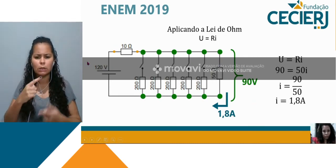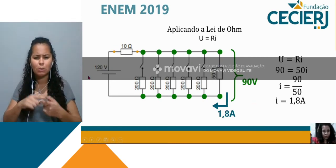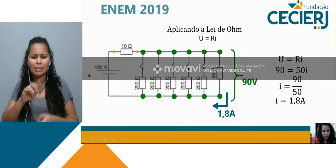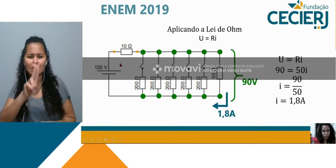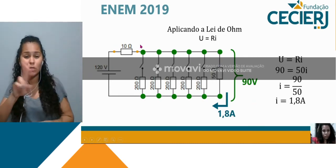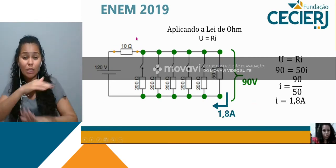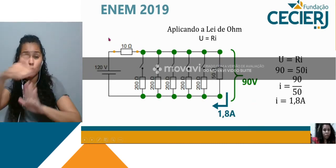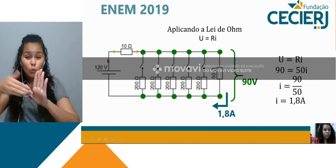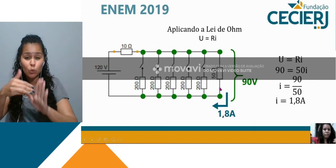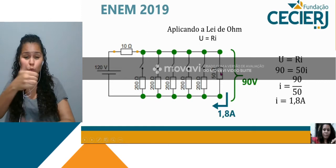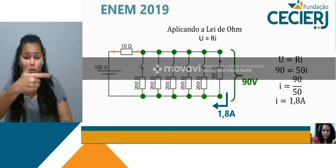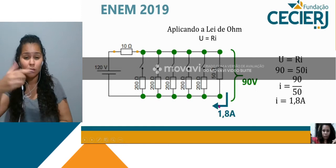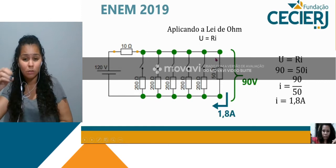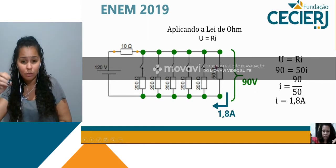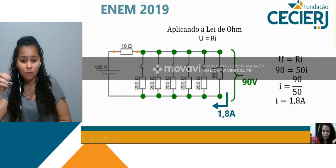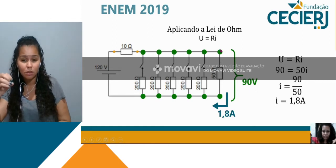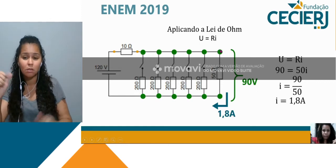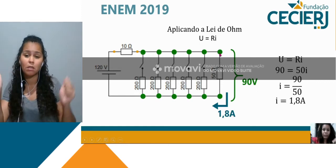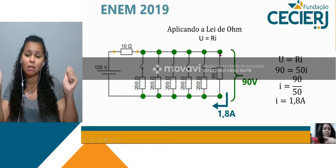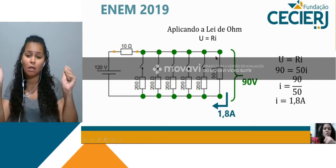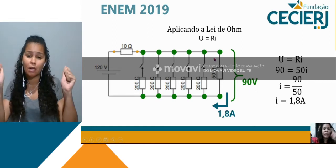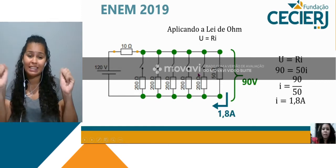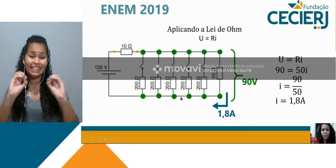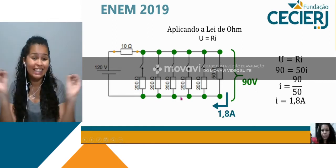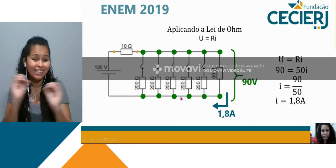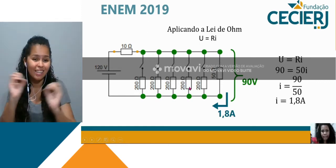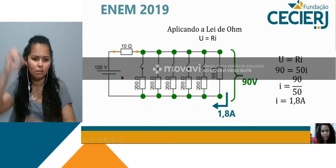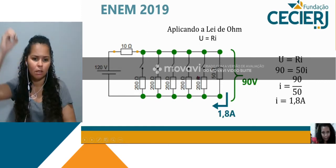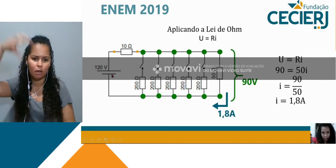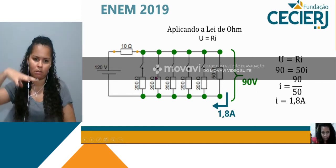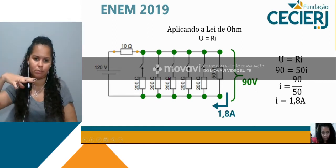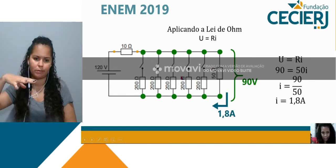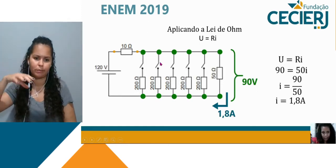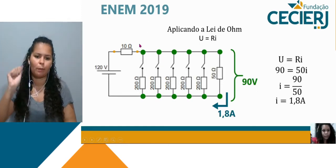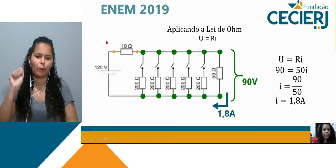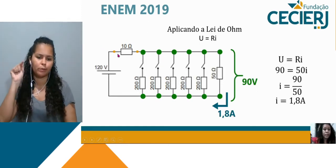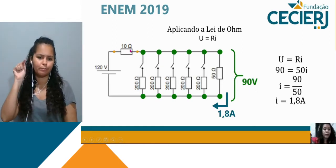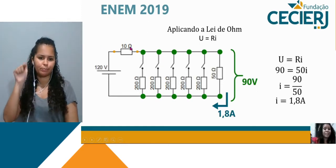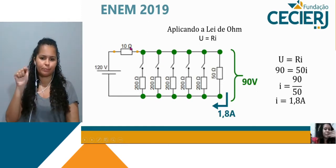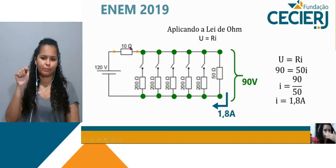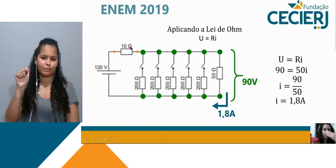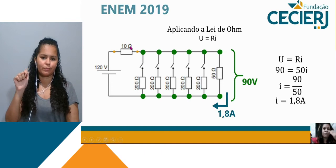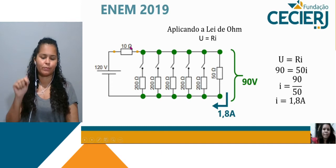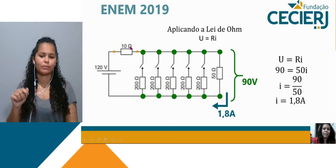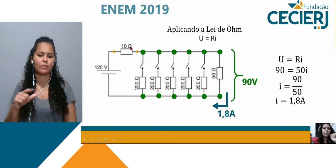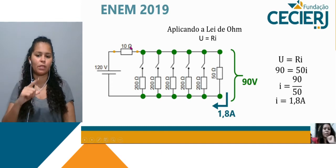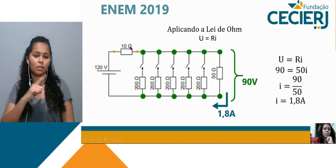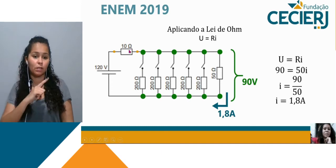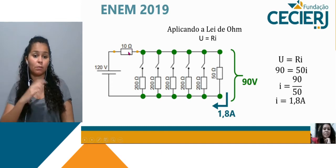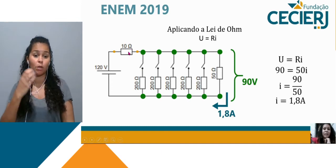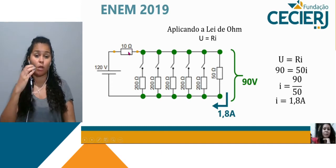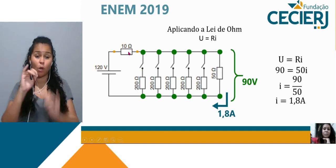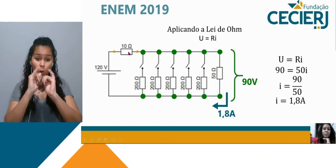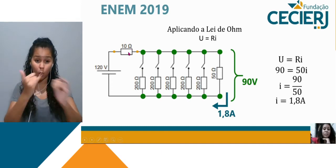de 120, vai passar corrente aqui. Nenhuma lâmpada pode ser ligada, tá? E eu ainda tenho uma certa corrente